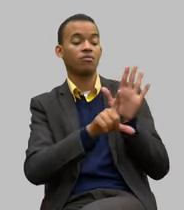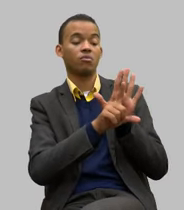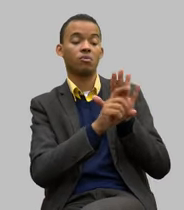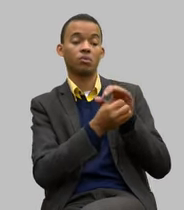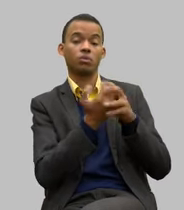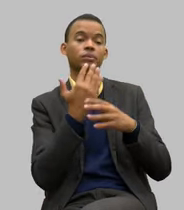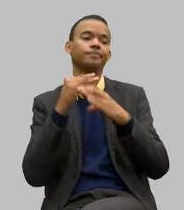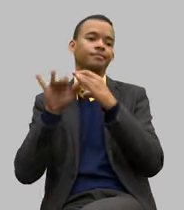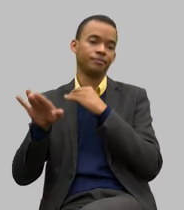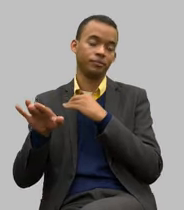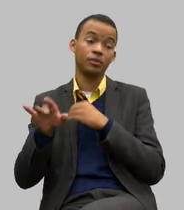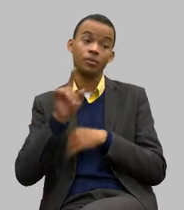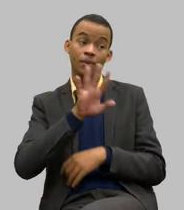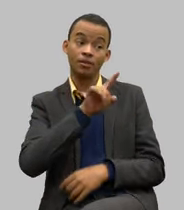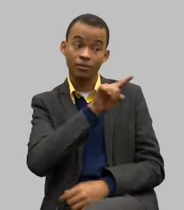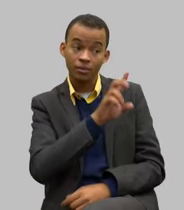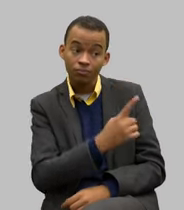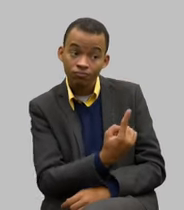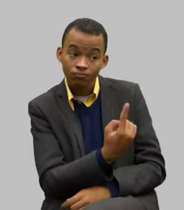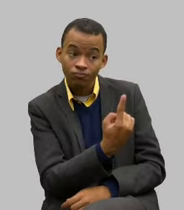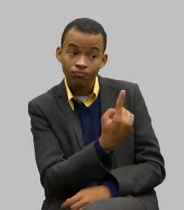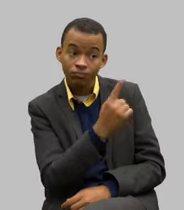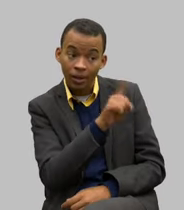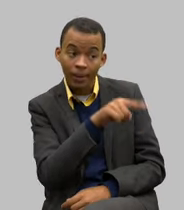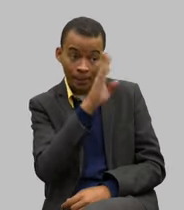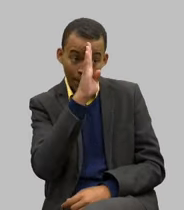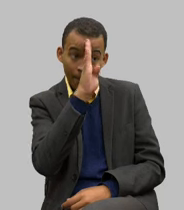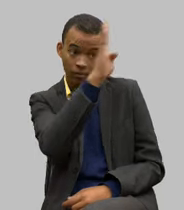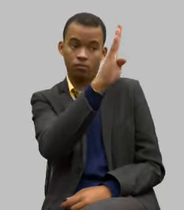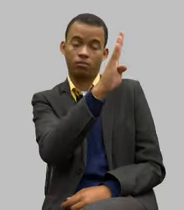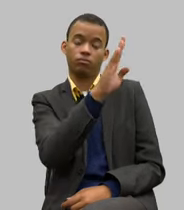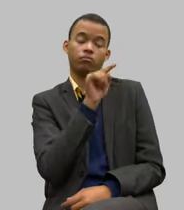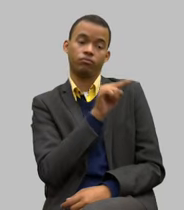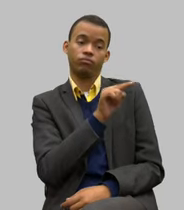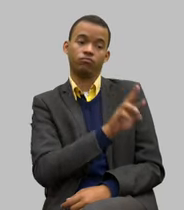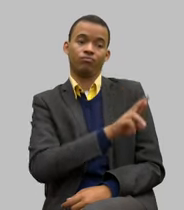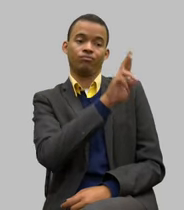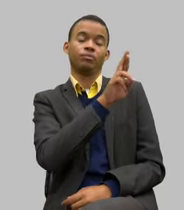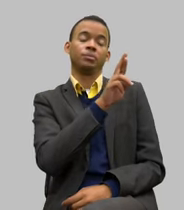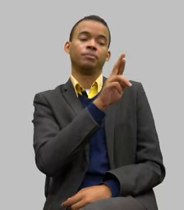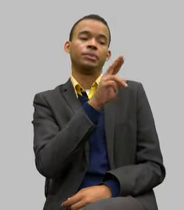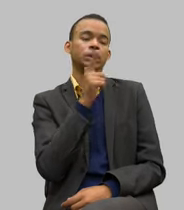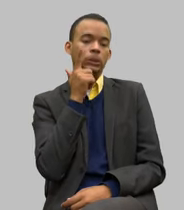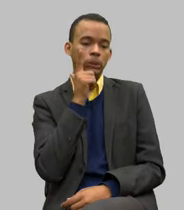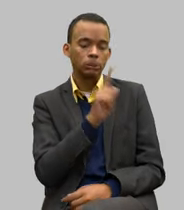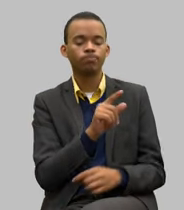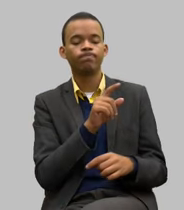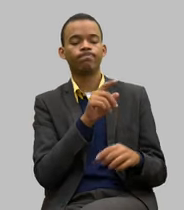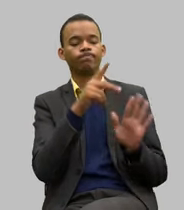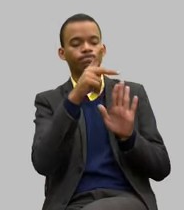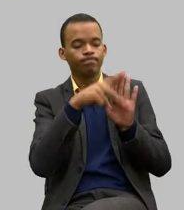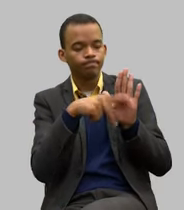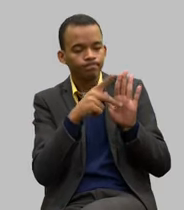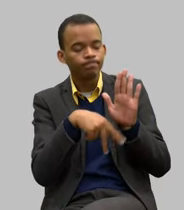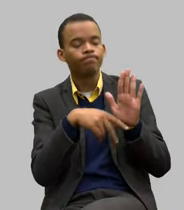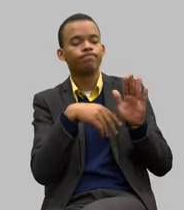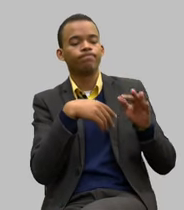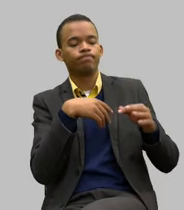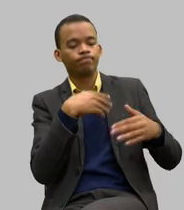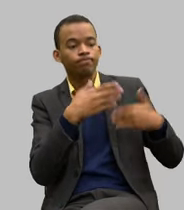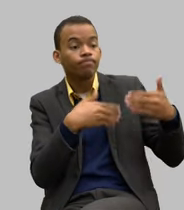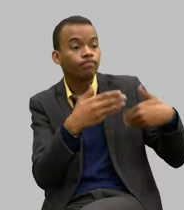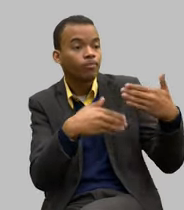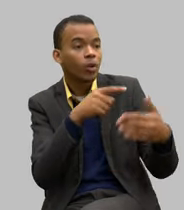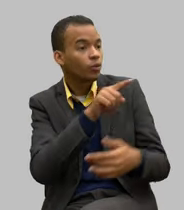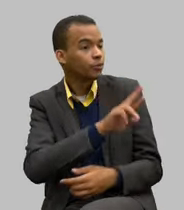principal pessoa que pode projeto andar essa minuta de projeto lá diante projeto caminhar